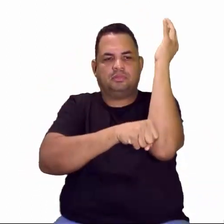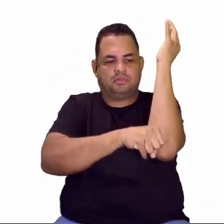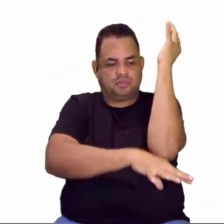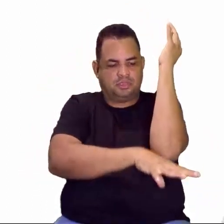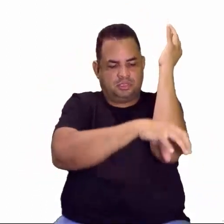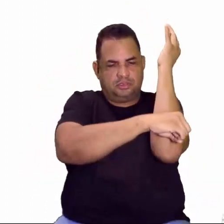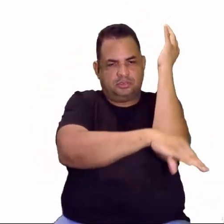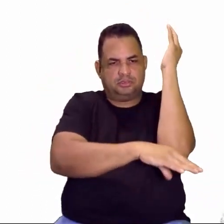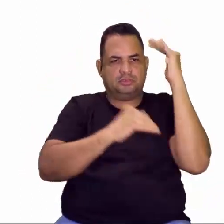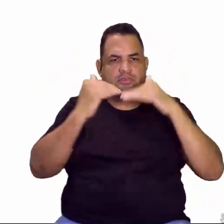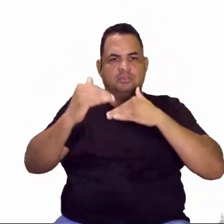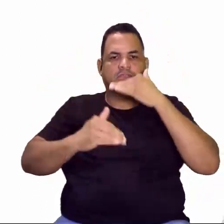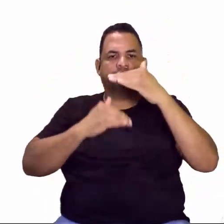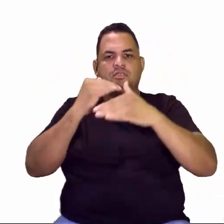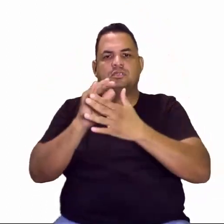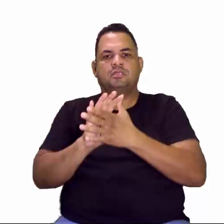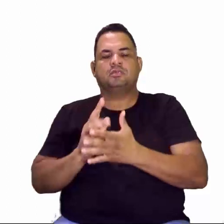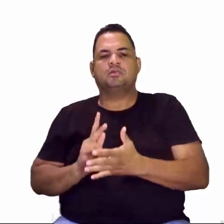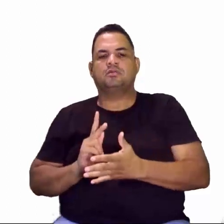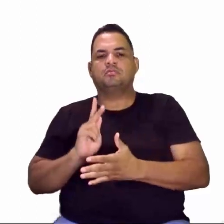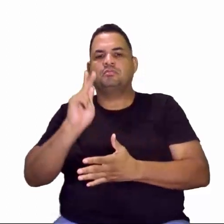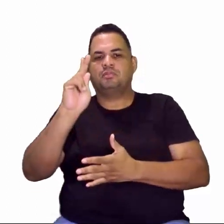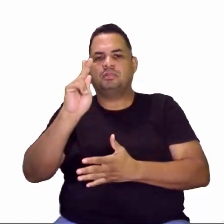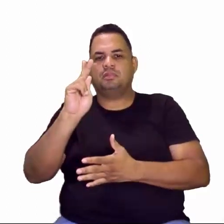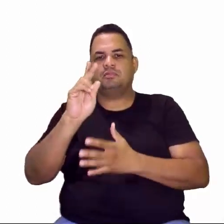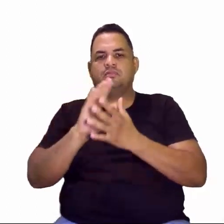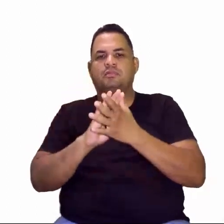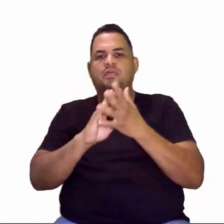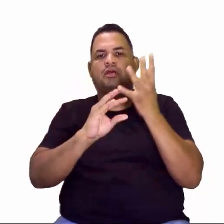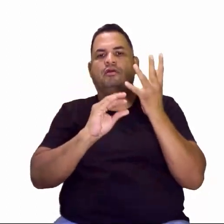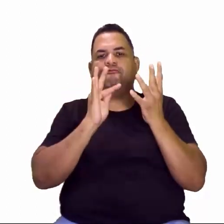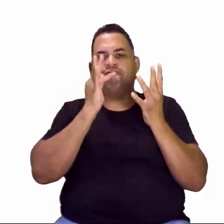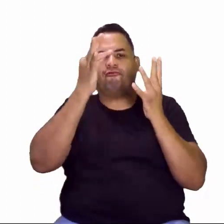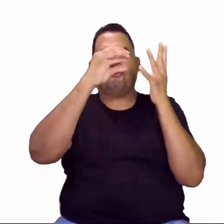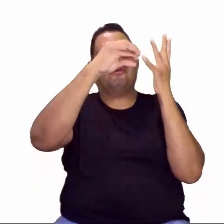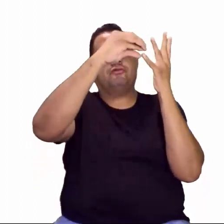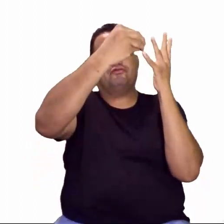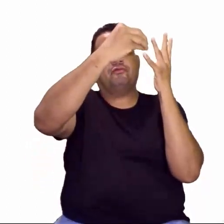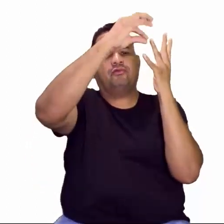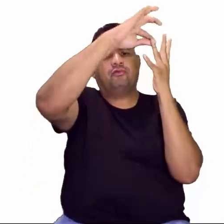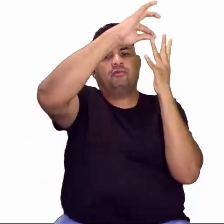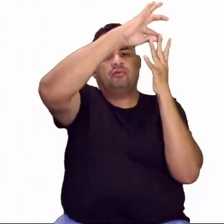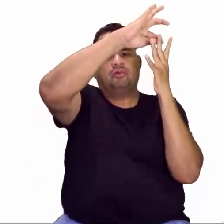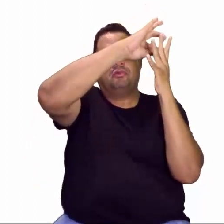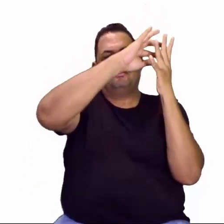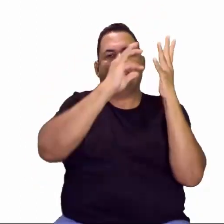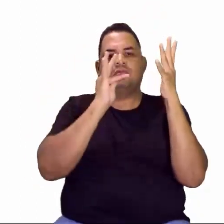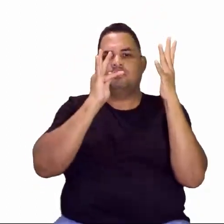desenvolvimento das raízes e o potássio para a floração.